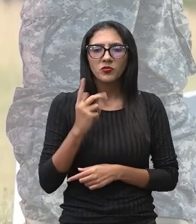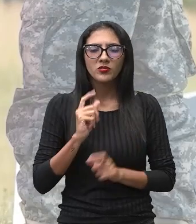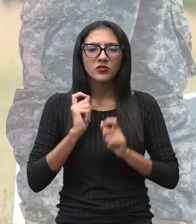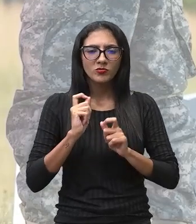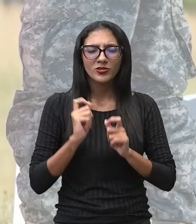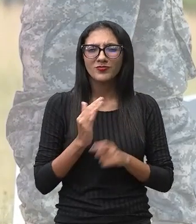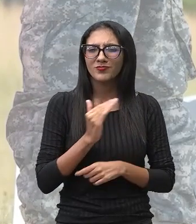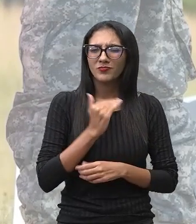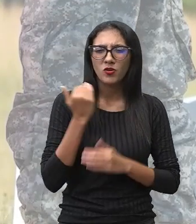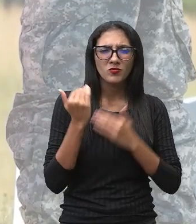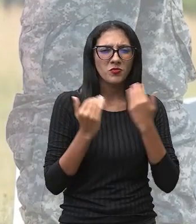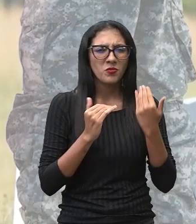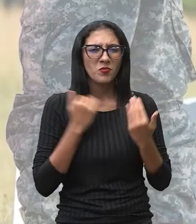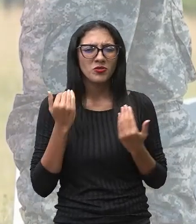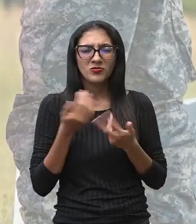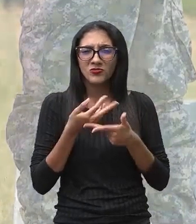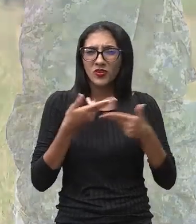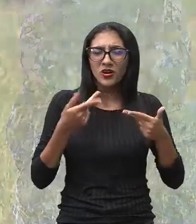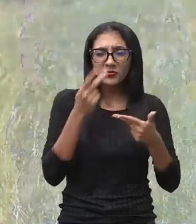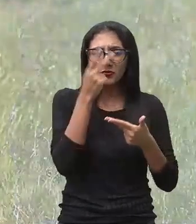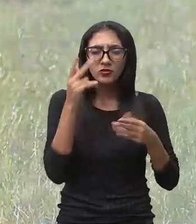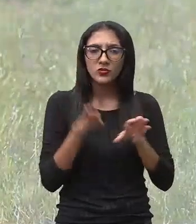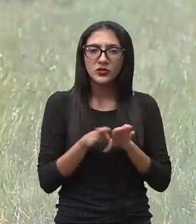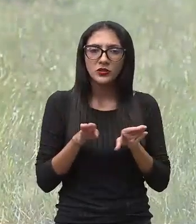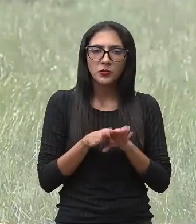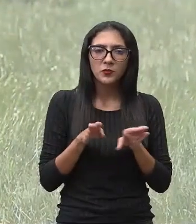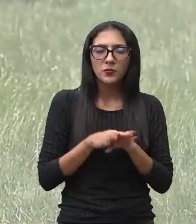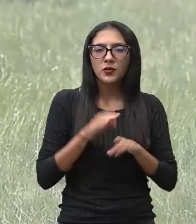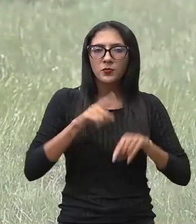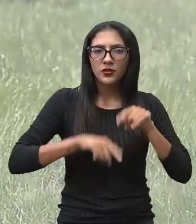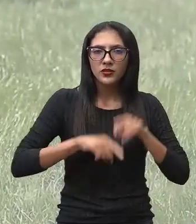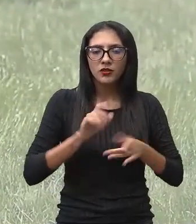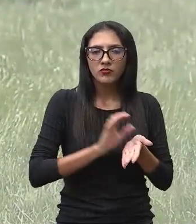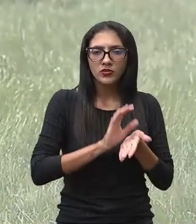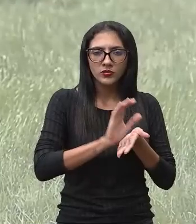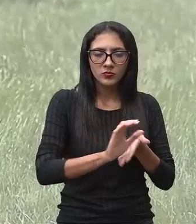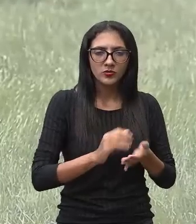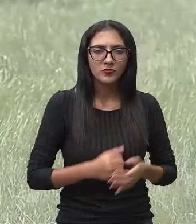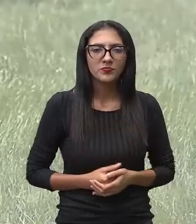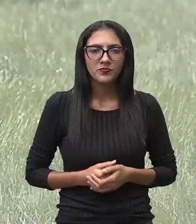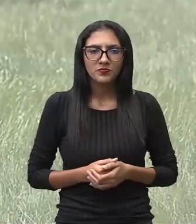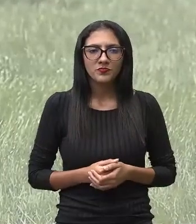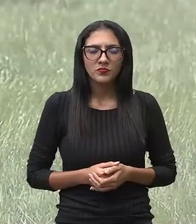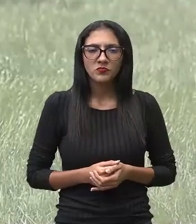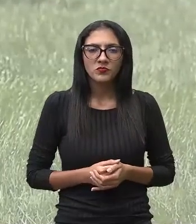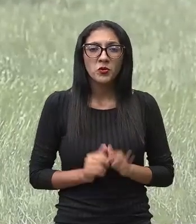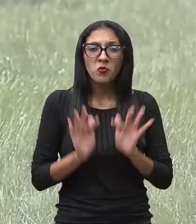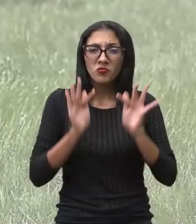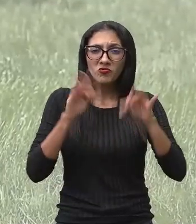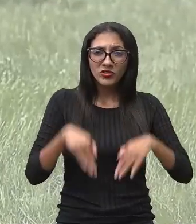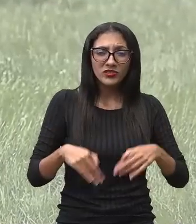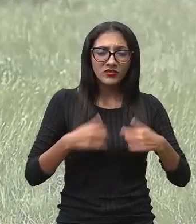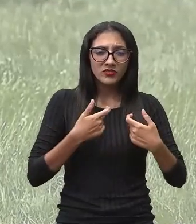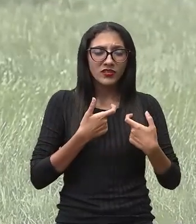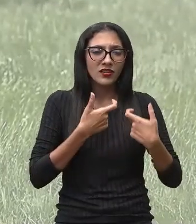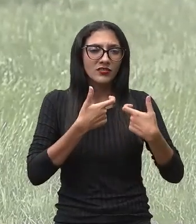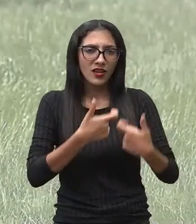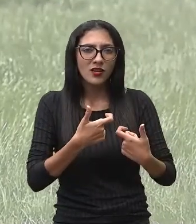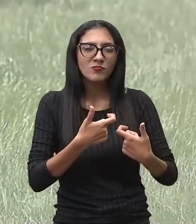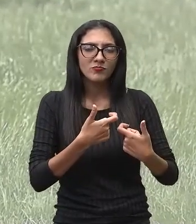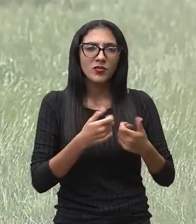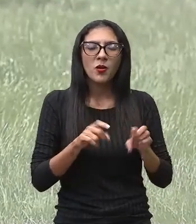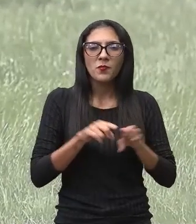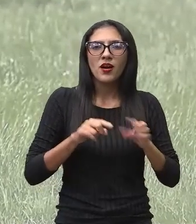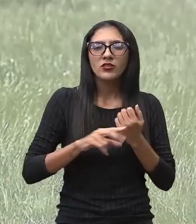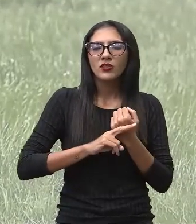vidas humanas e recursos financeiros. A retirada das tropas em 2011 marcou o fim de uma era, mas as